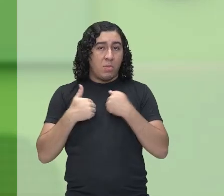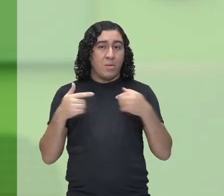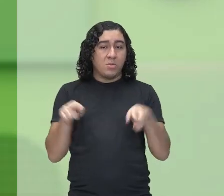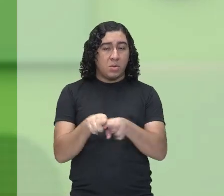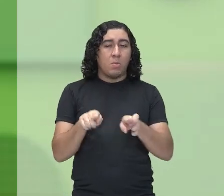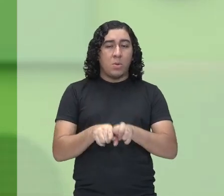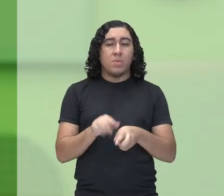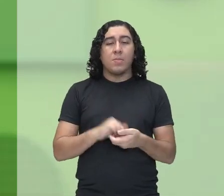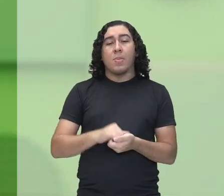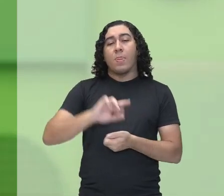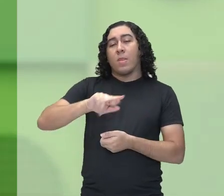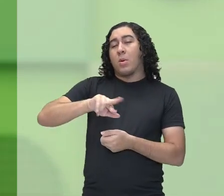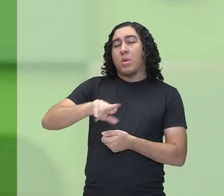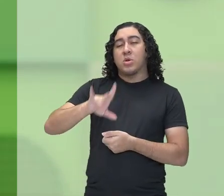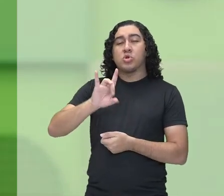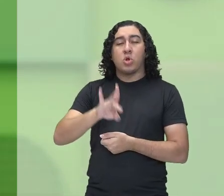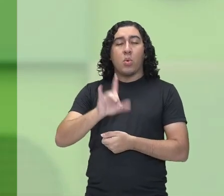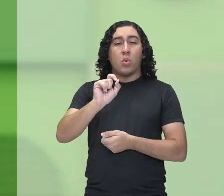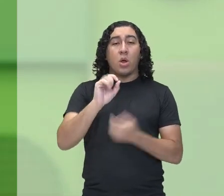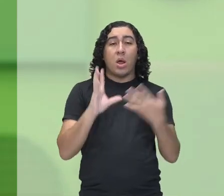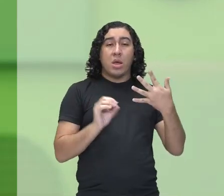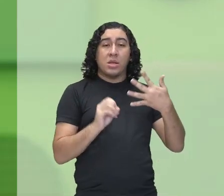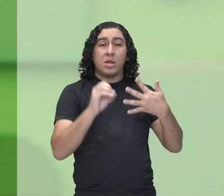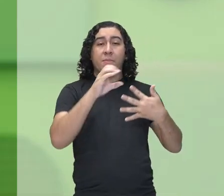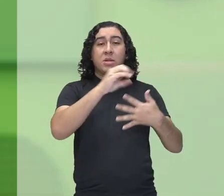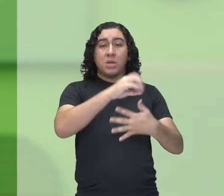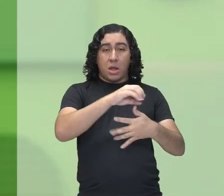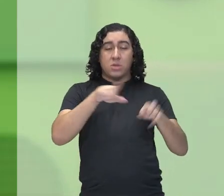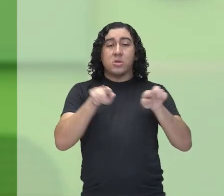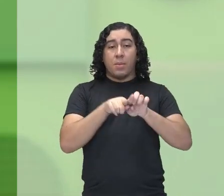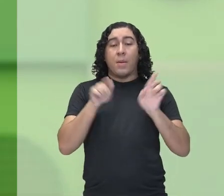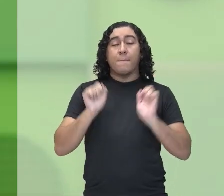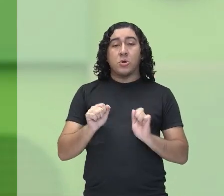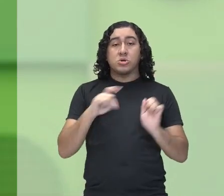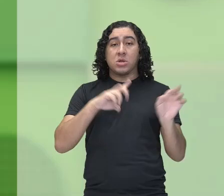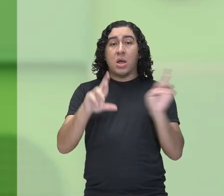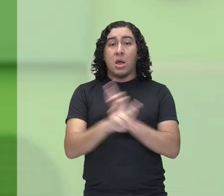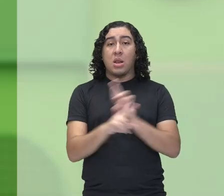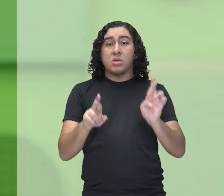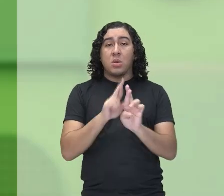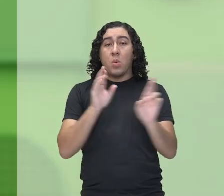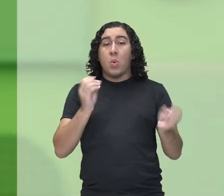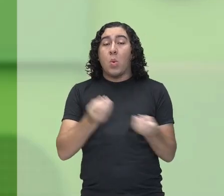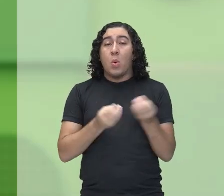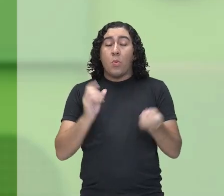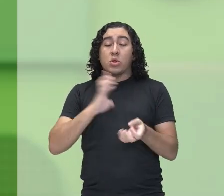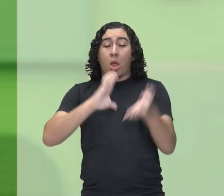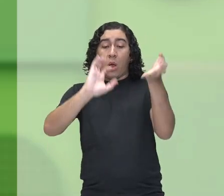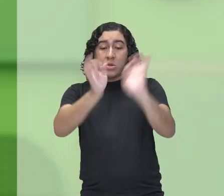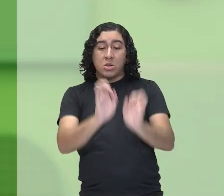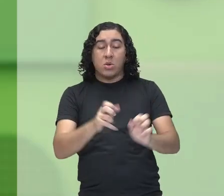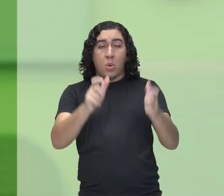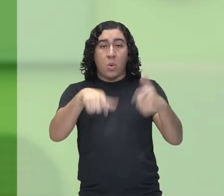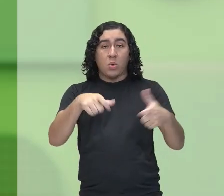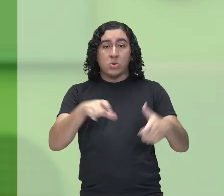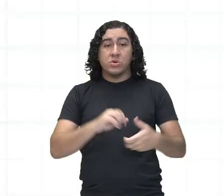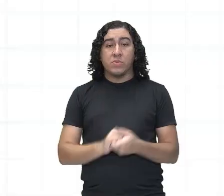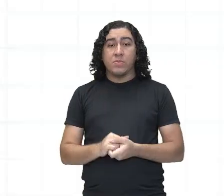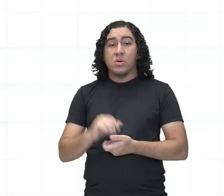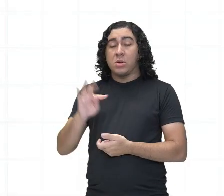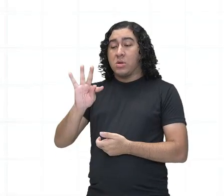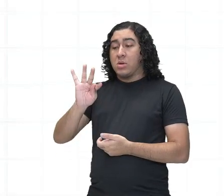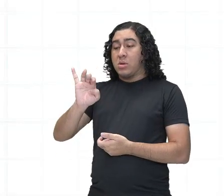não sendo apenas uma cadeia alimentar, mas eles podem também estar organizados em uma teia